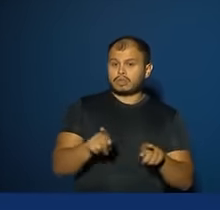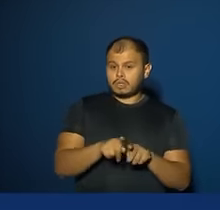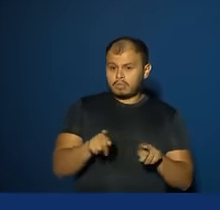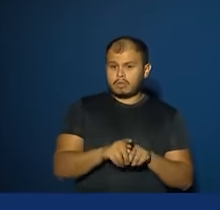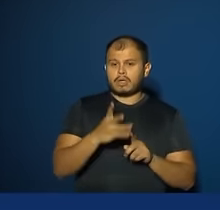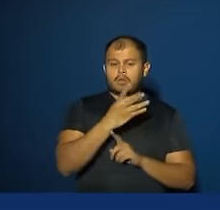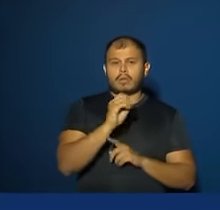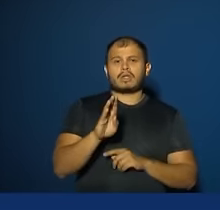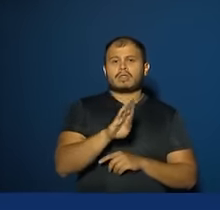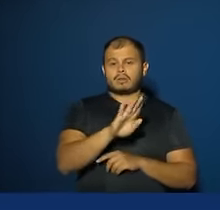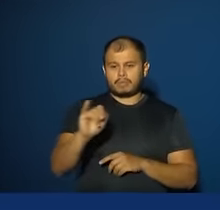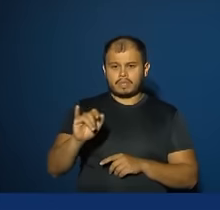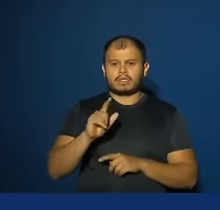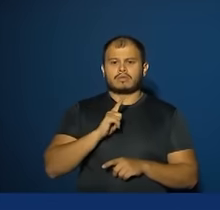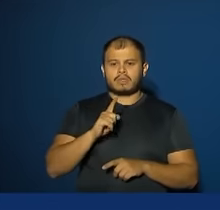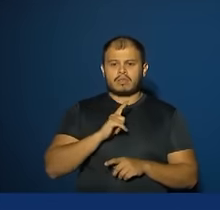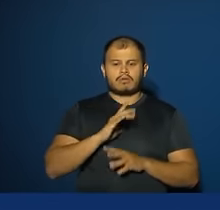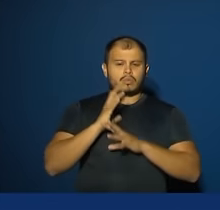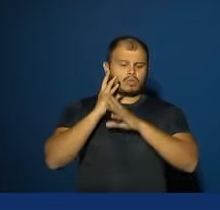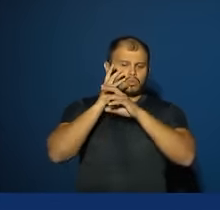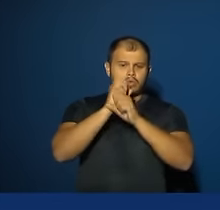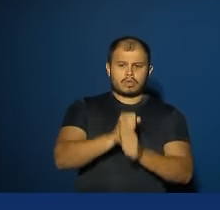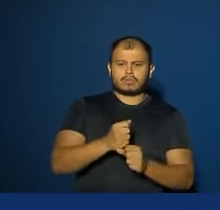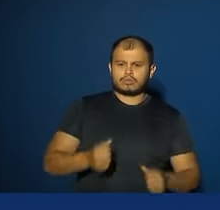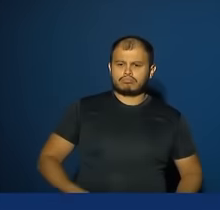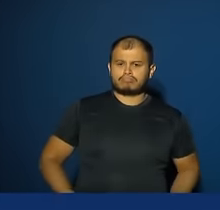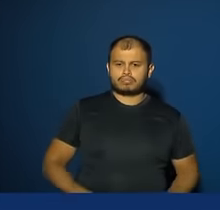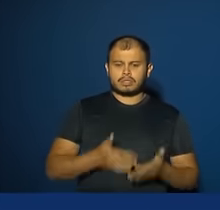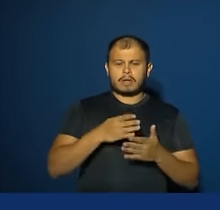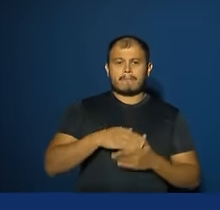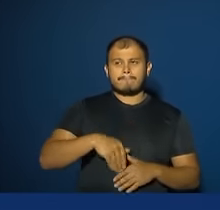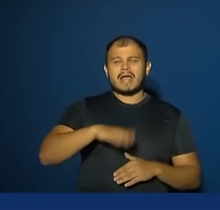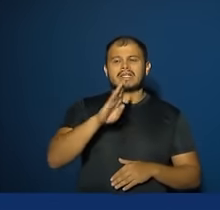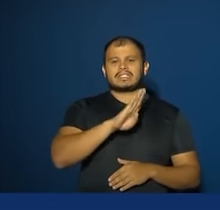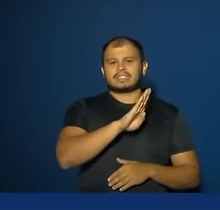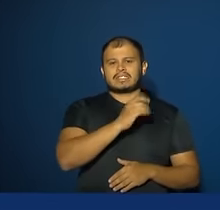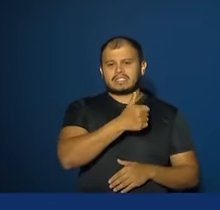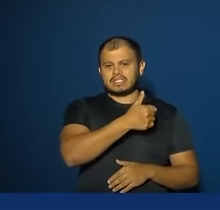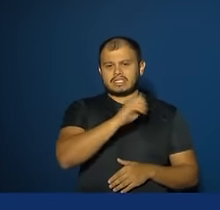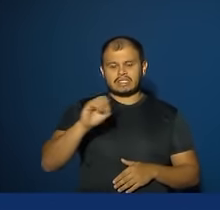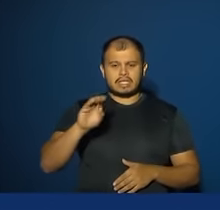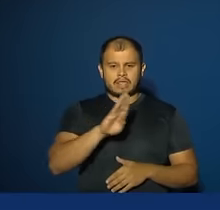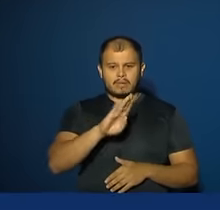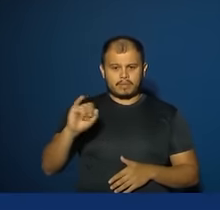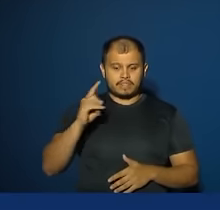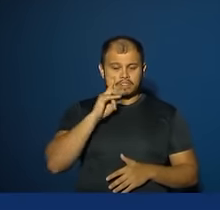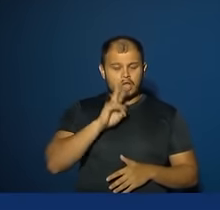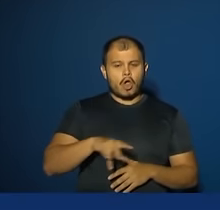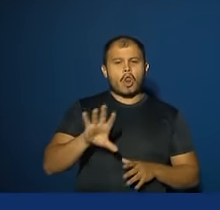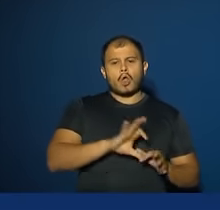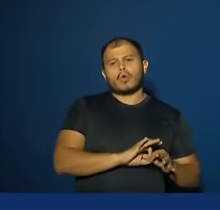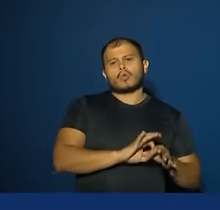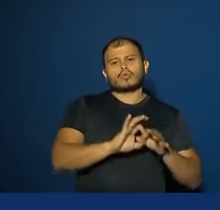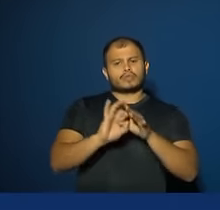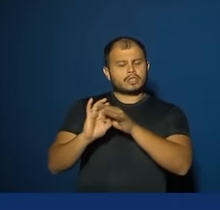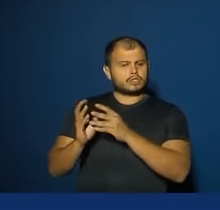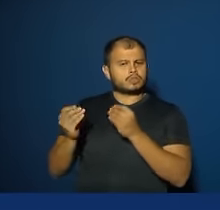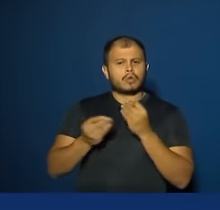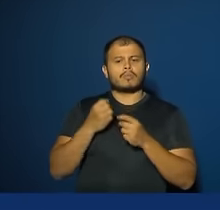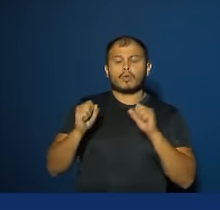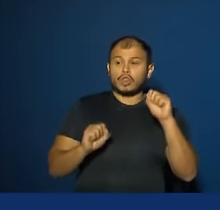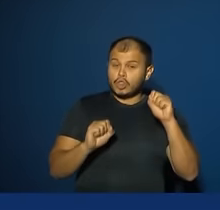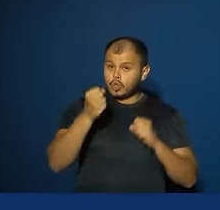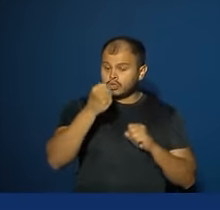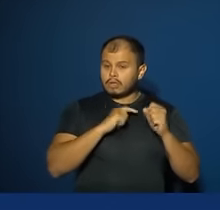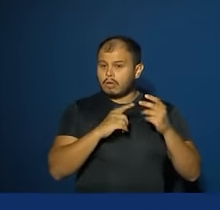de 40 bilhões de reais. Então, a gente teve um total de resgate em 2 anos, mais 100 bi. Isso, quando você olha em contexto de estoque da indústria, que é